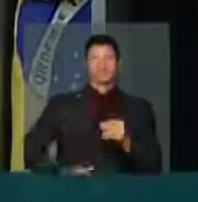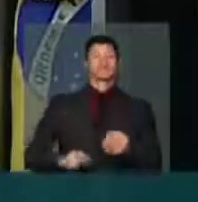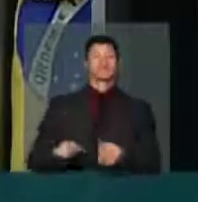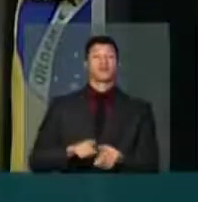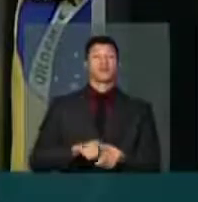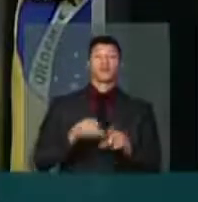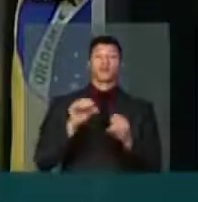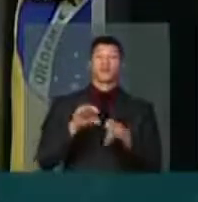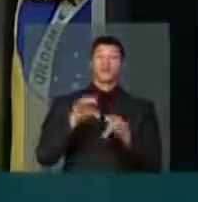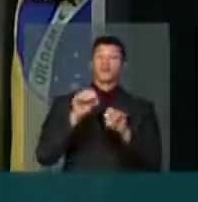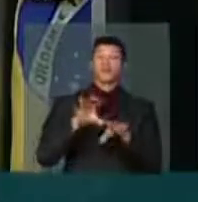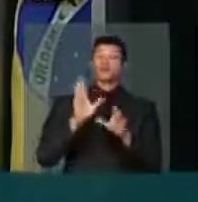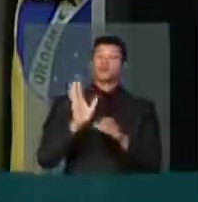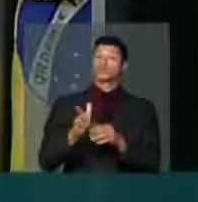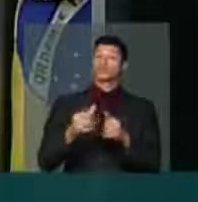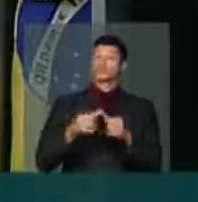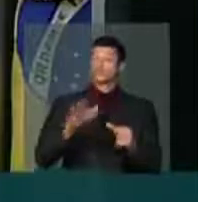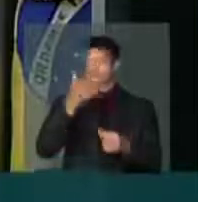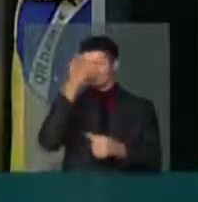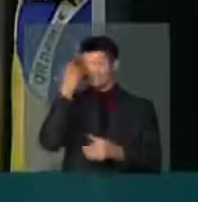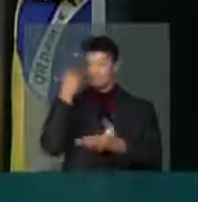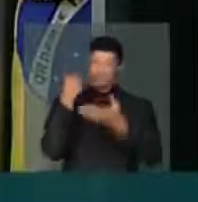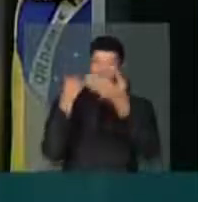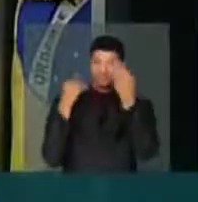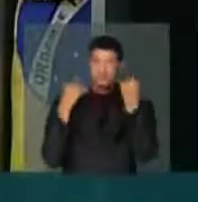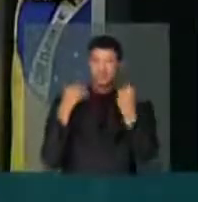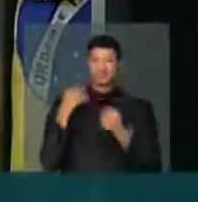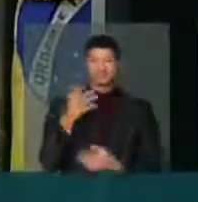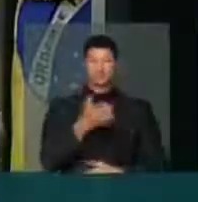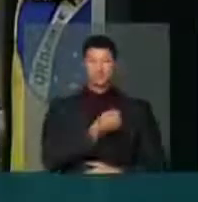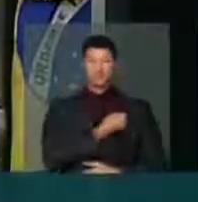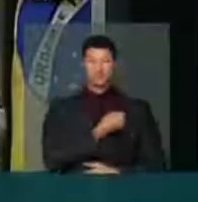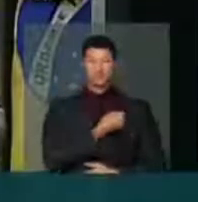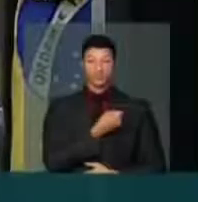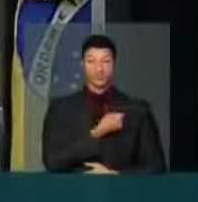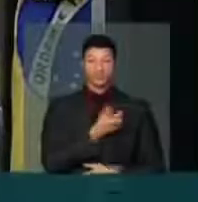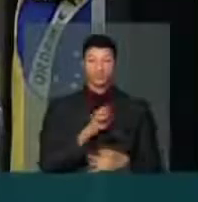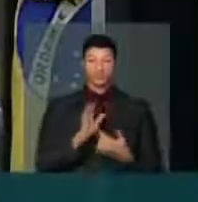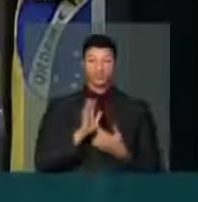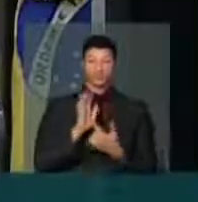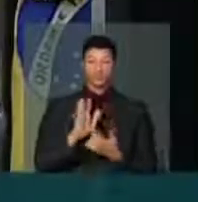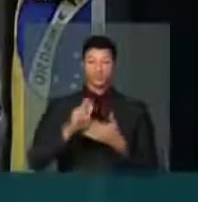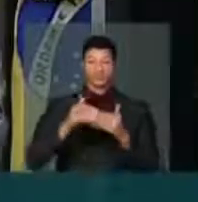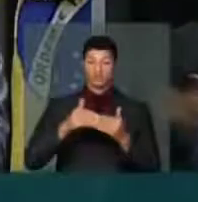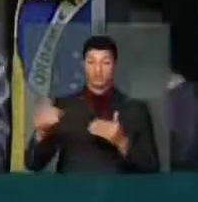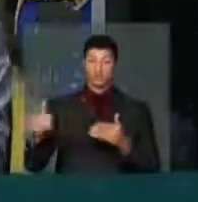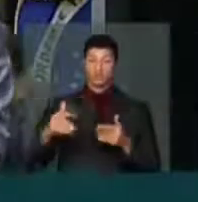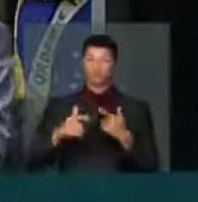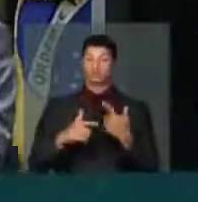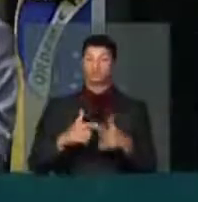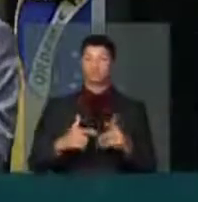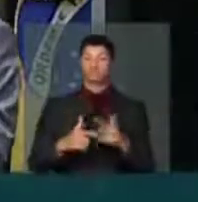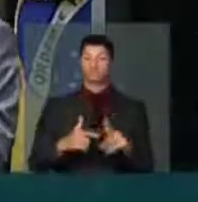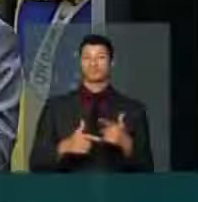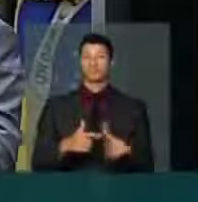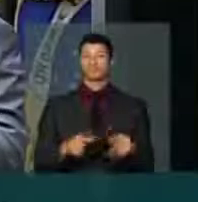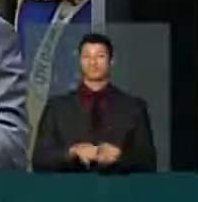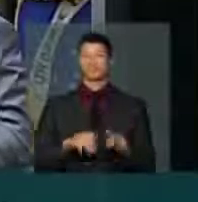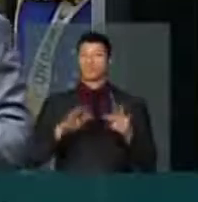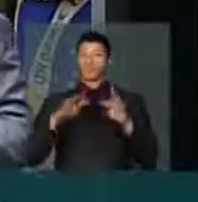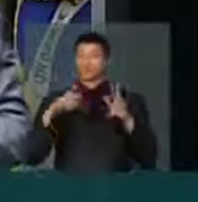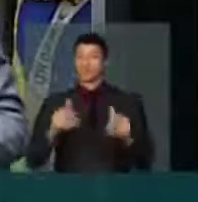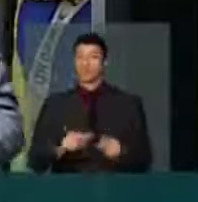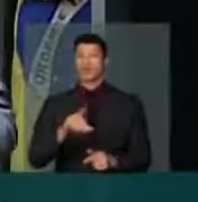educação, encontram-se esquecidos. E os números mostram a dimensão do problema e o